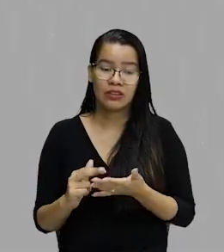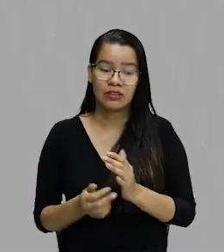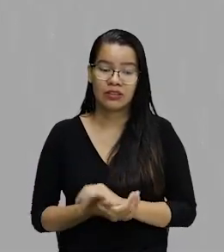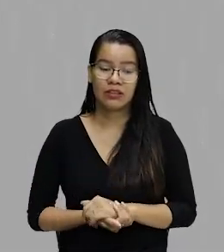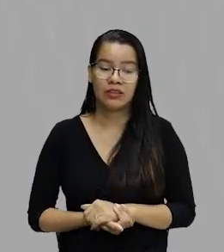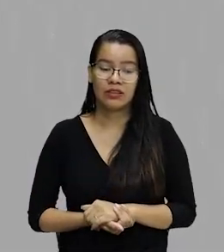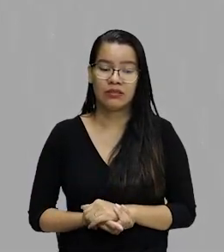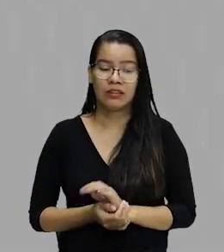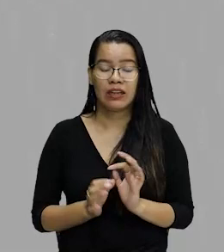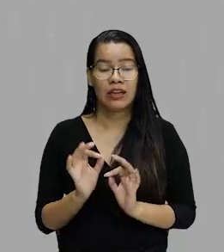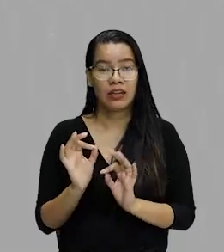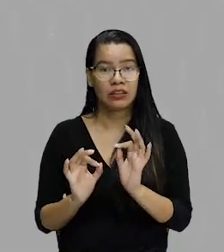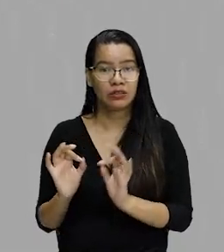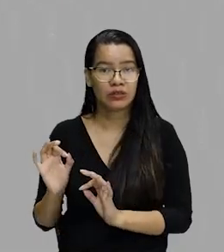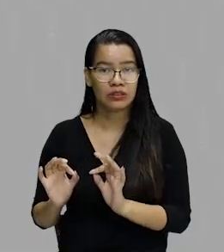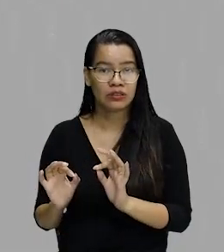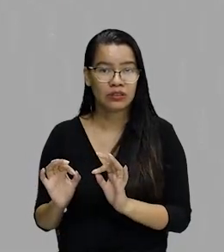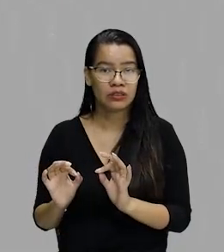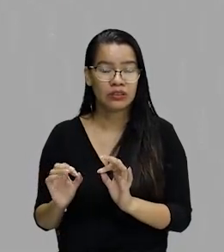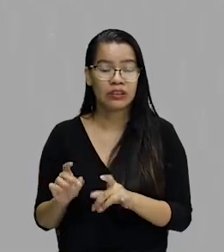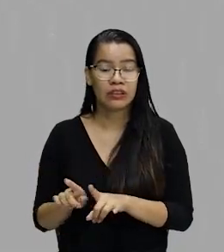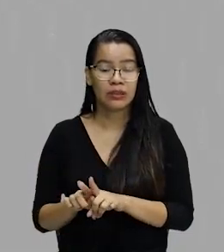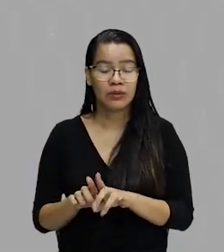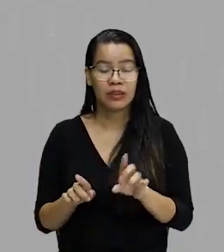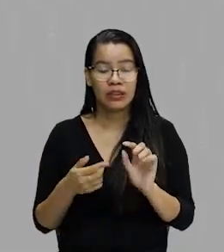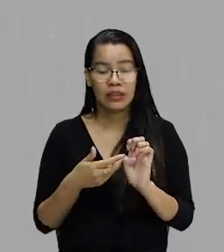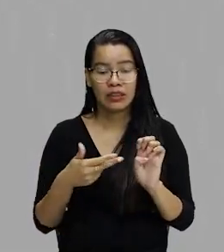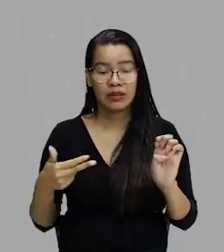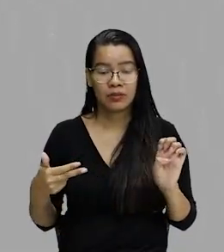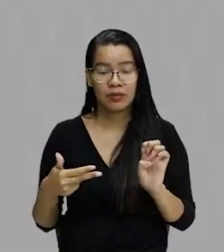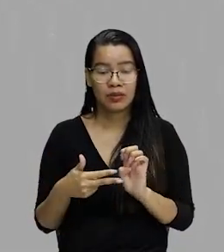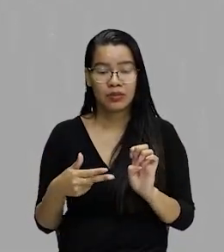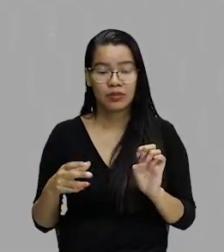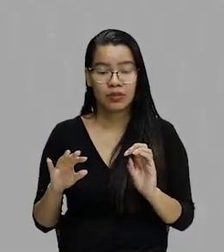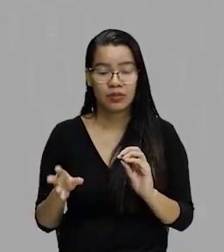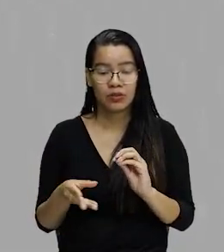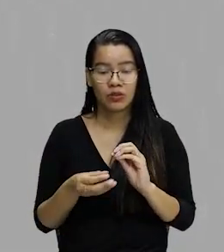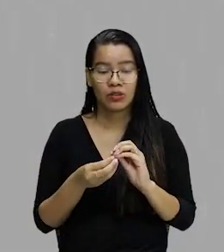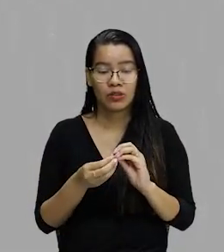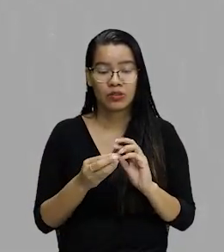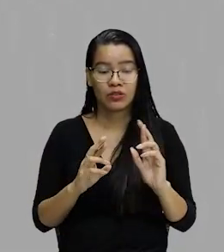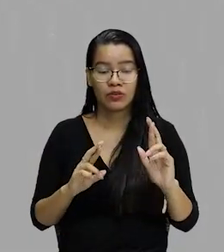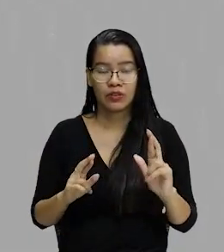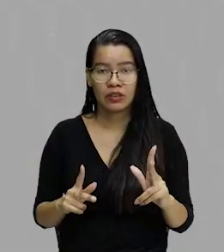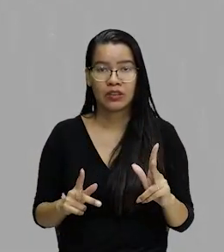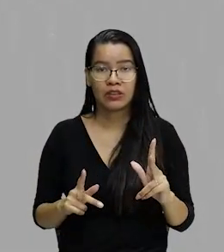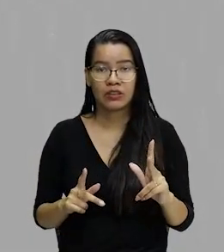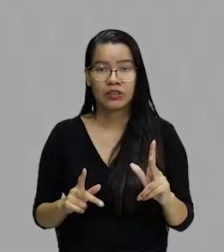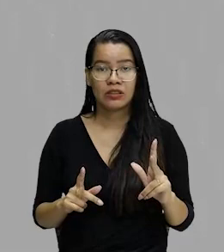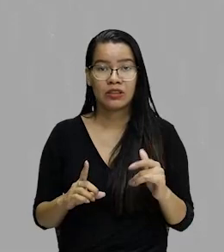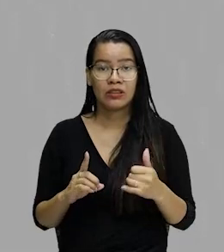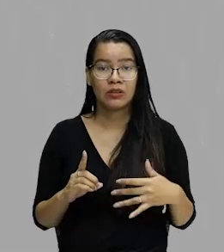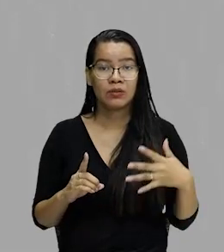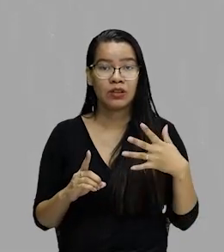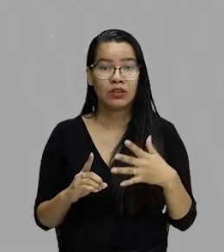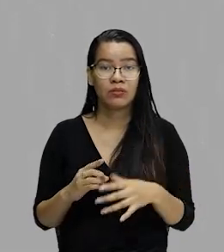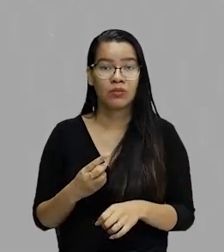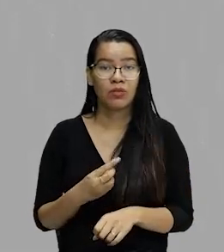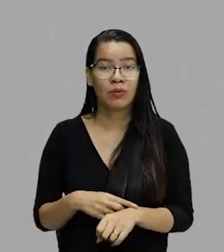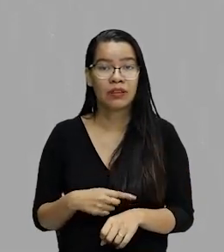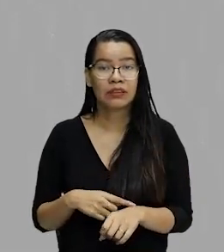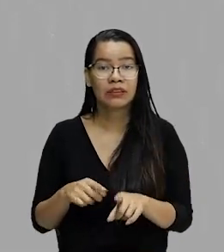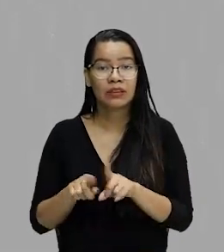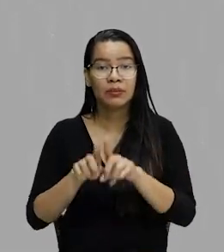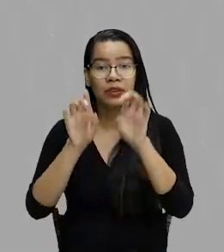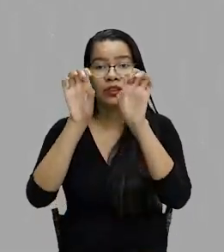readequações, vários elementos também que estão sendo colocados diferencialmente dentro de determinados momentos e muitas